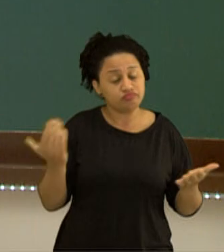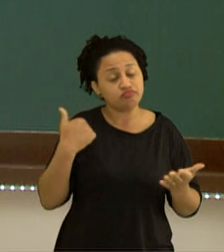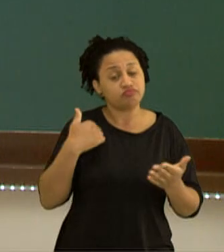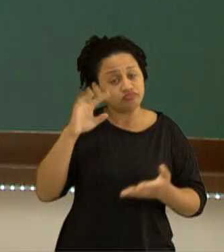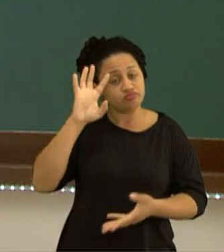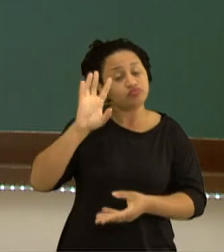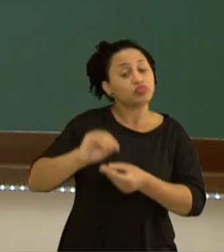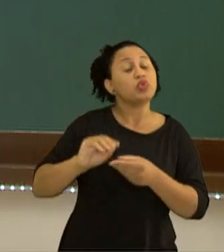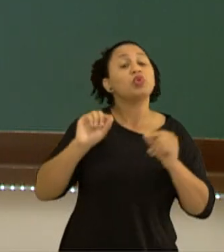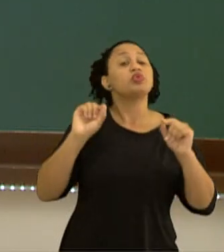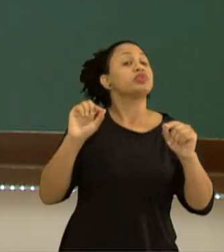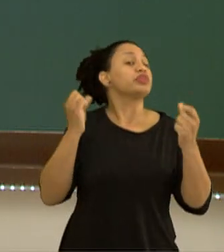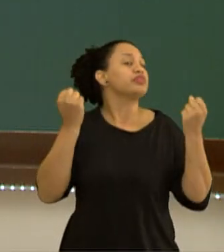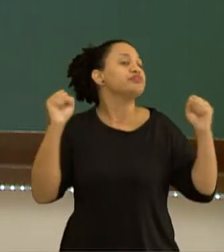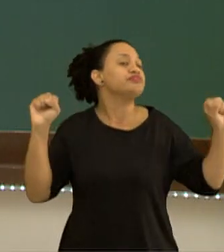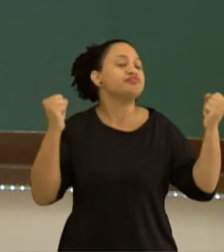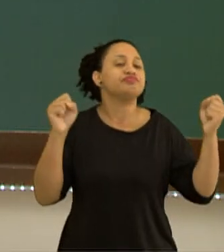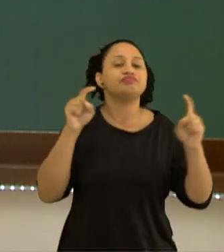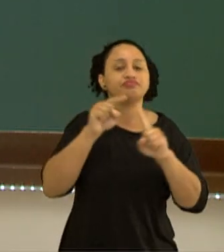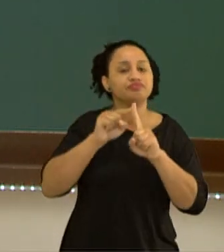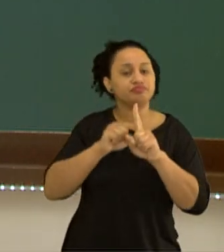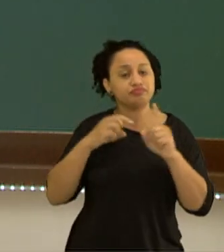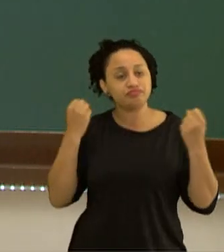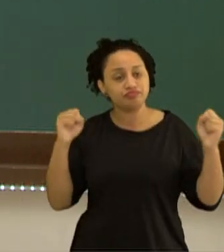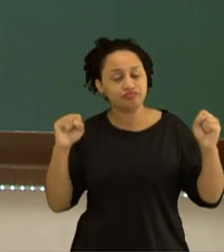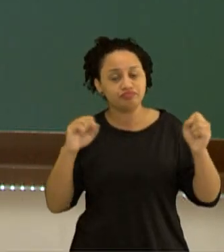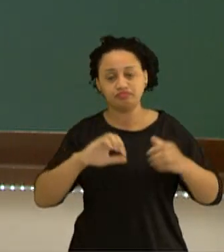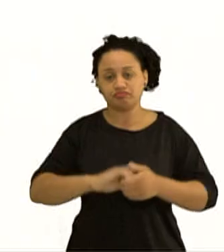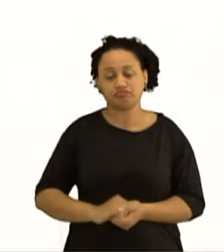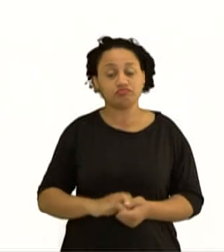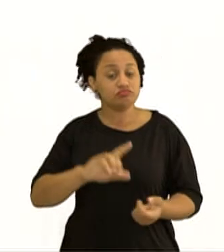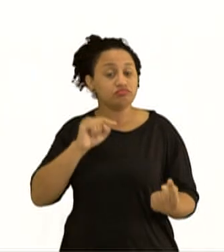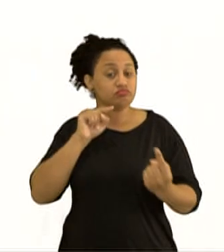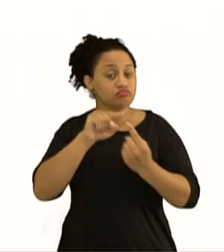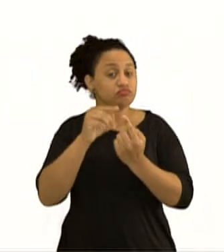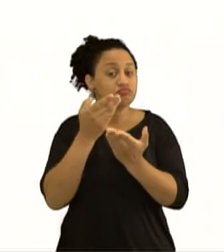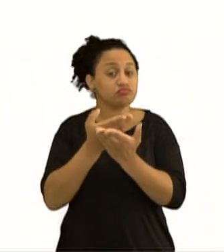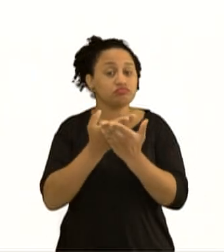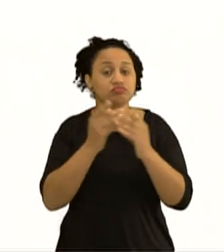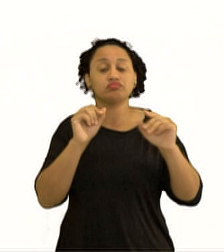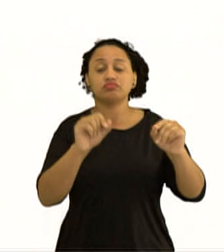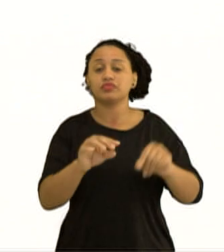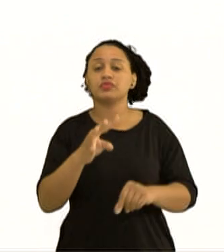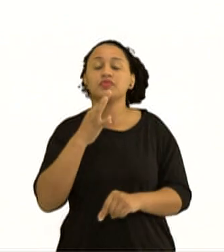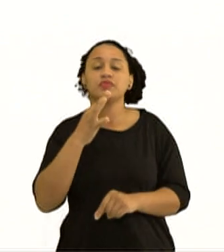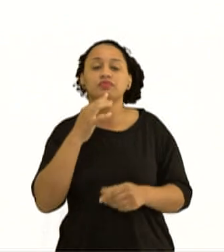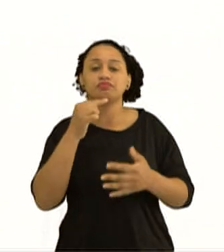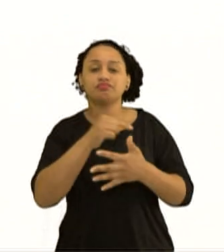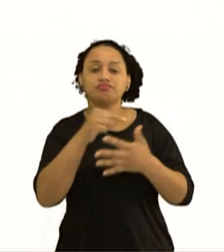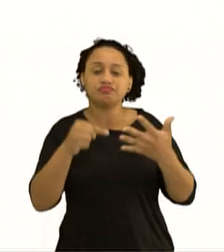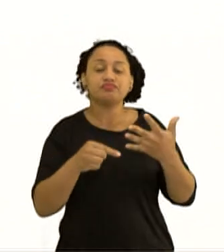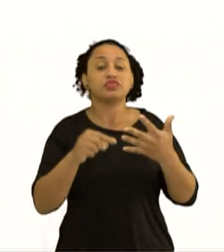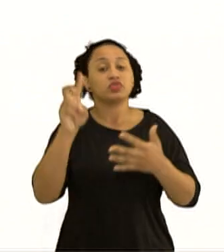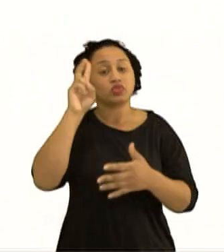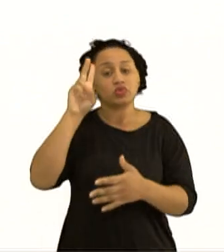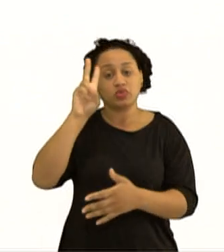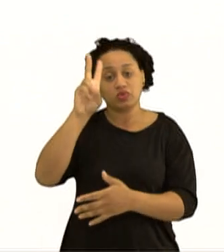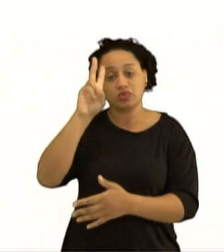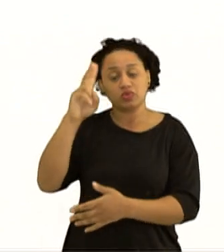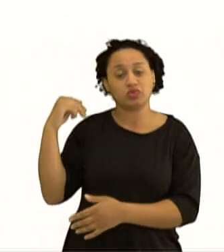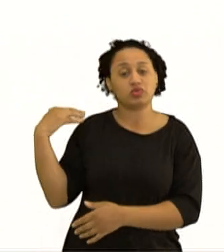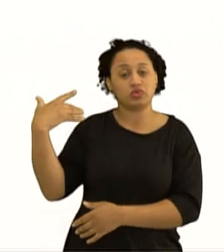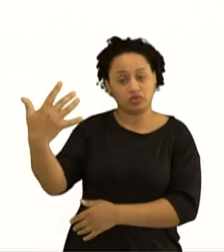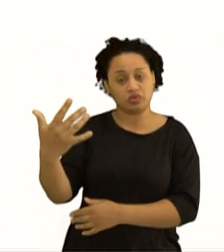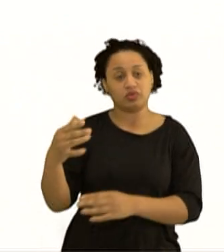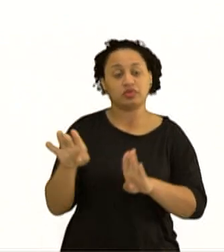é ginástica de condicionamento físico. O objetivo dessa aula é conhecer os aspectos históricos e